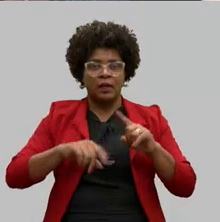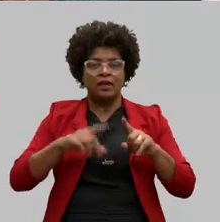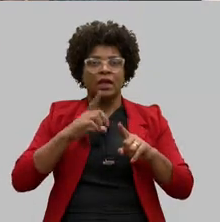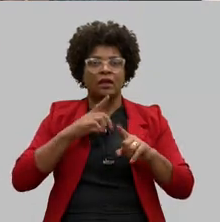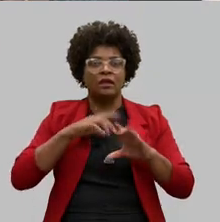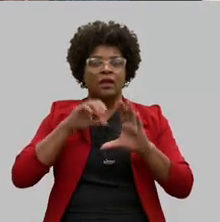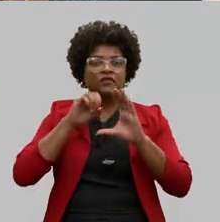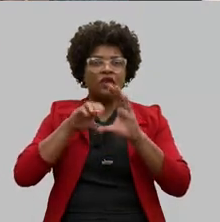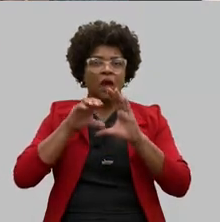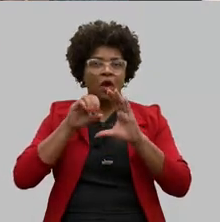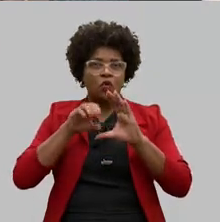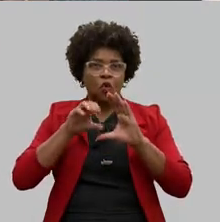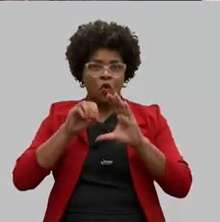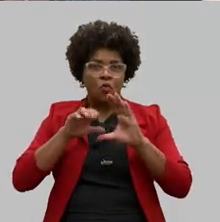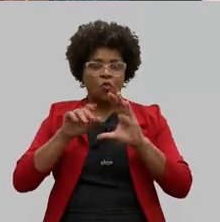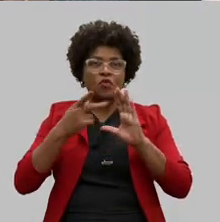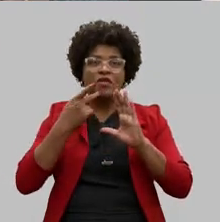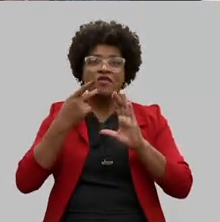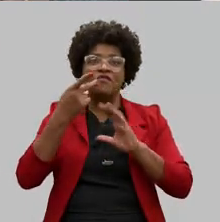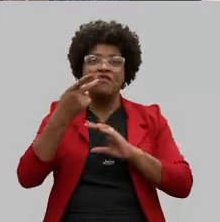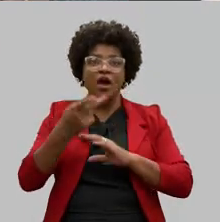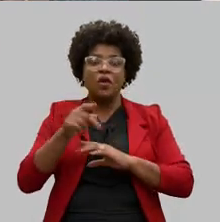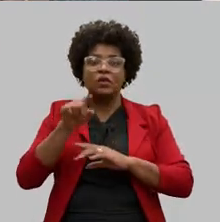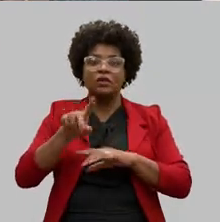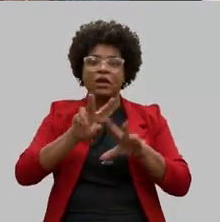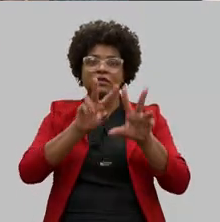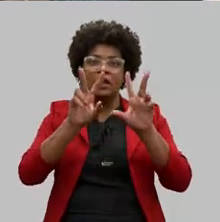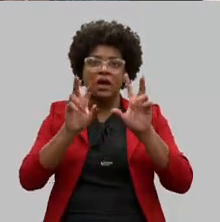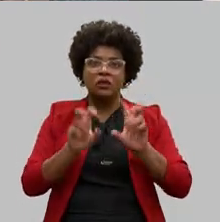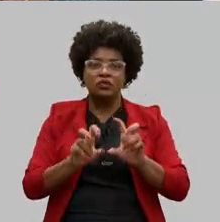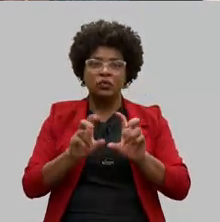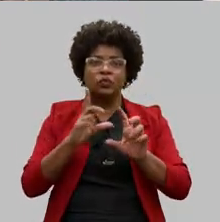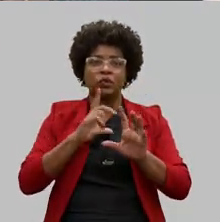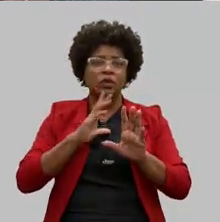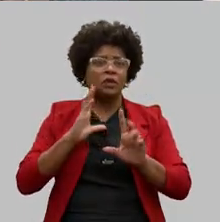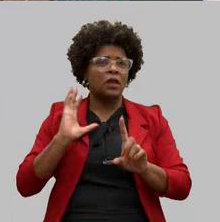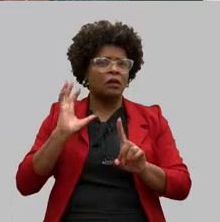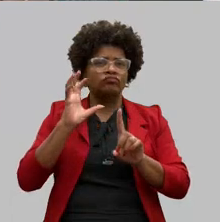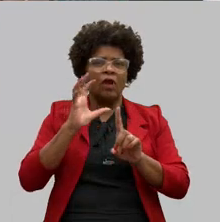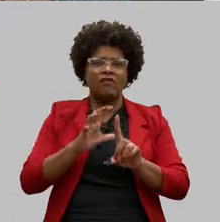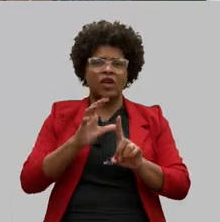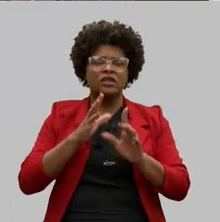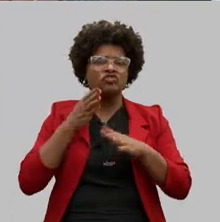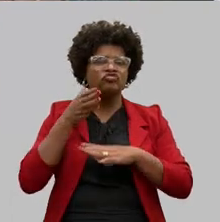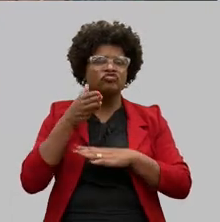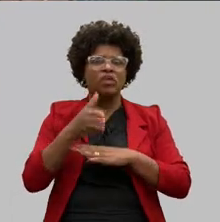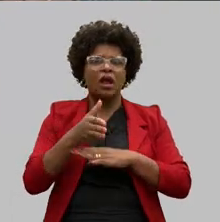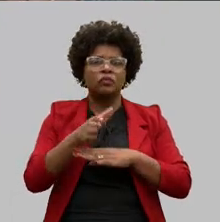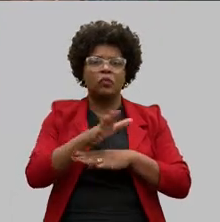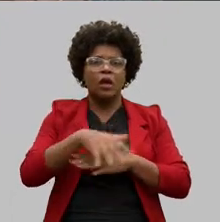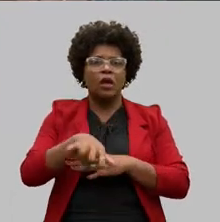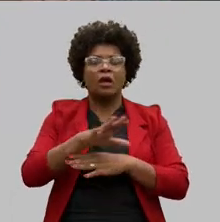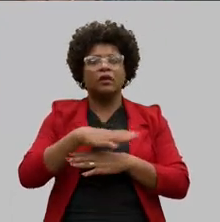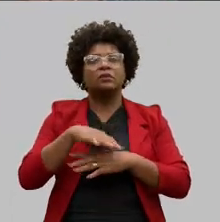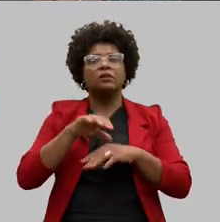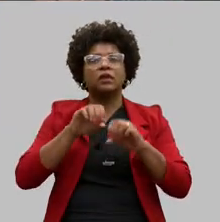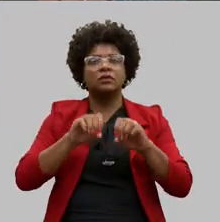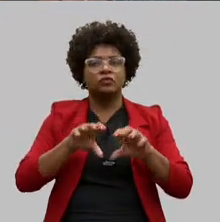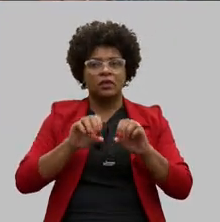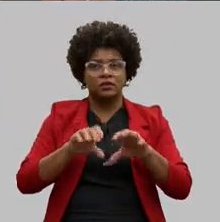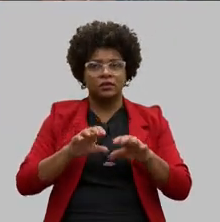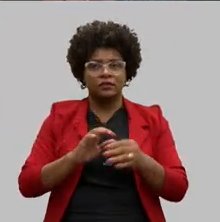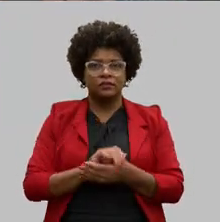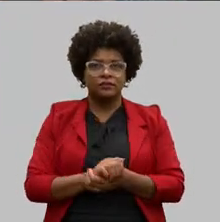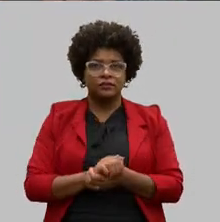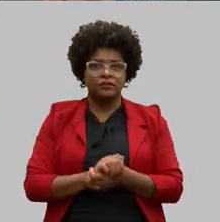eh falando exatamente desse assunto e afeta diretamente na educação eh